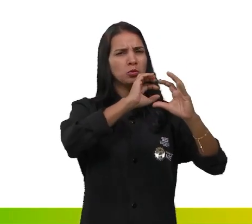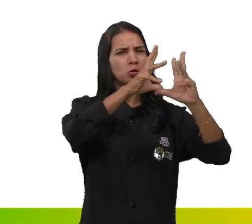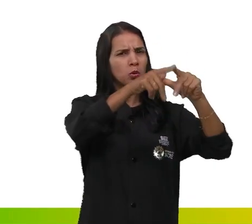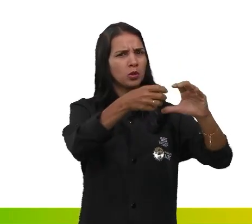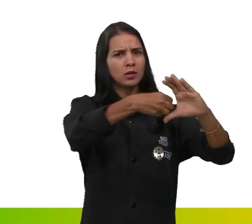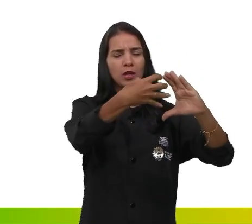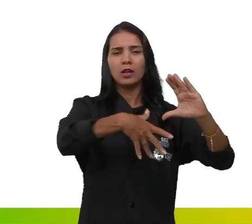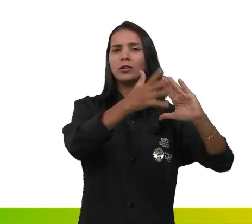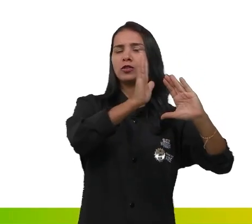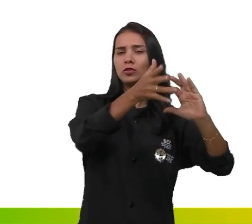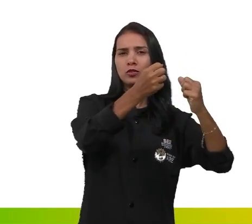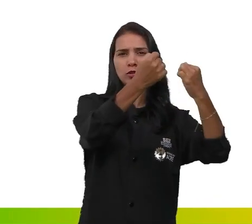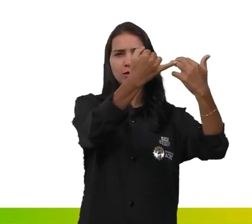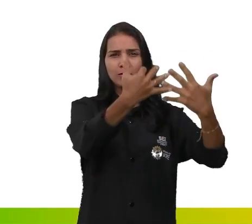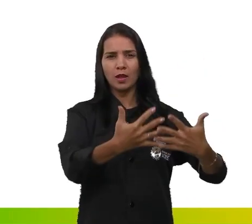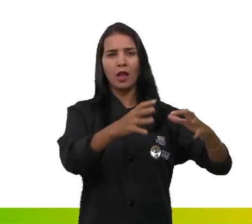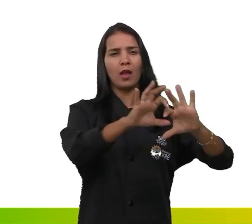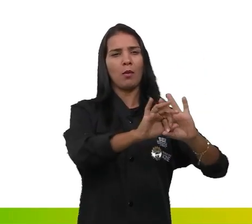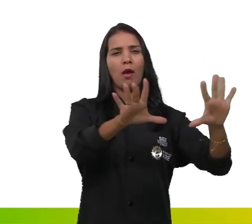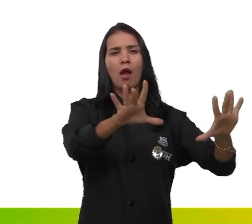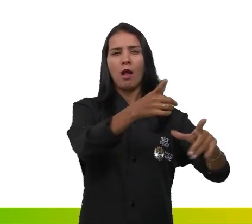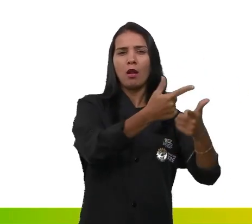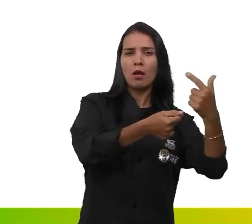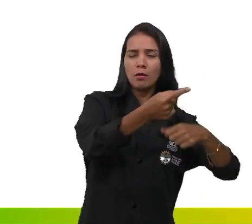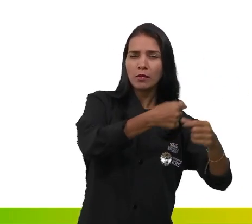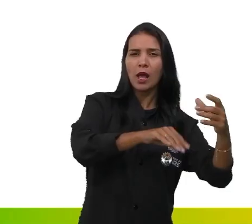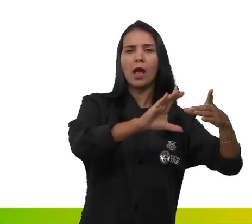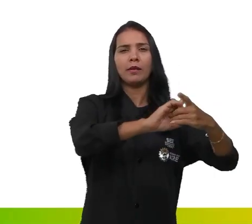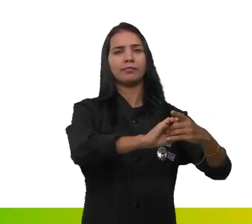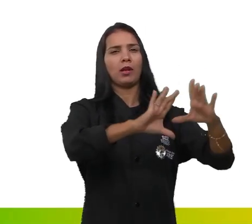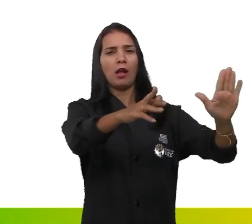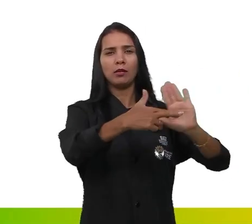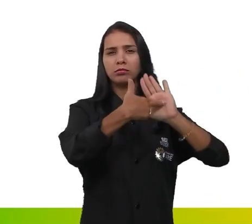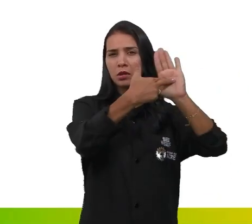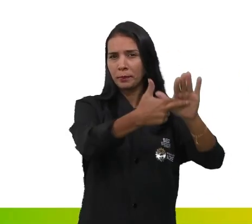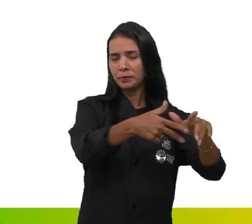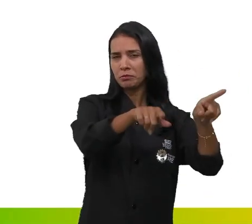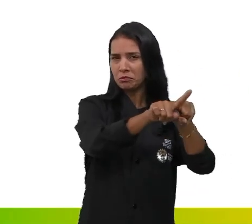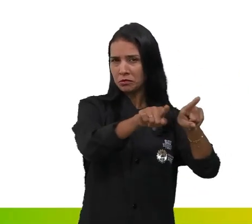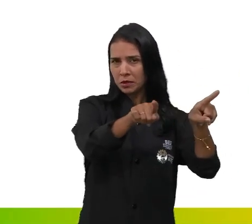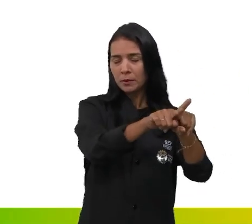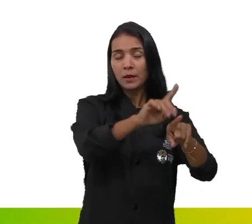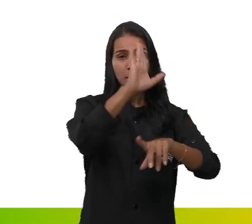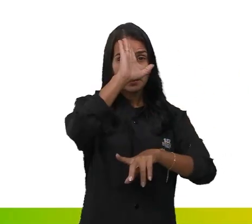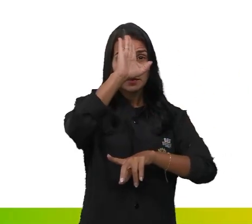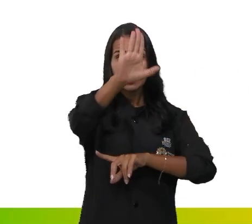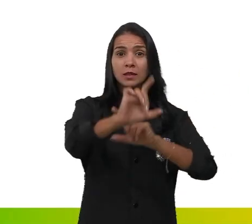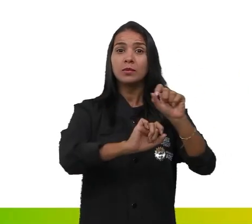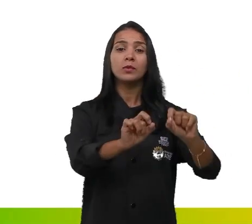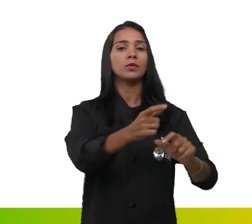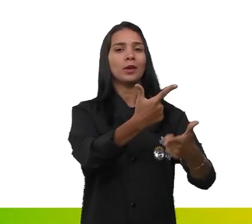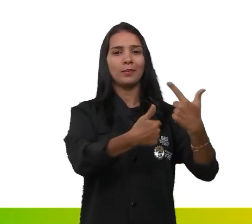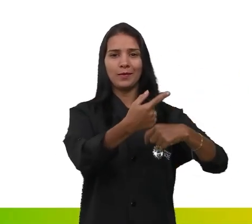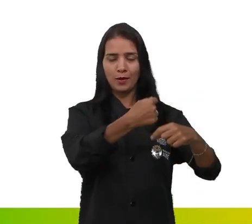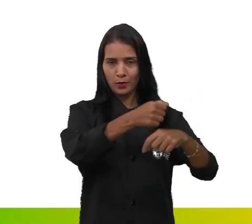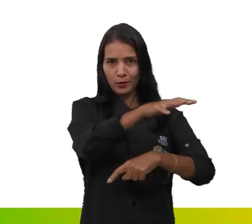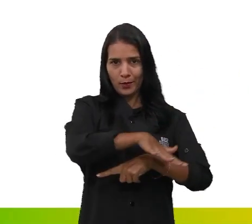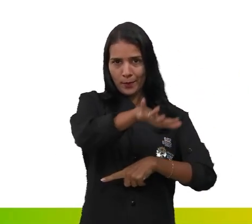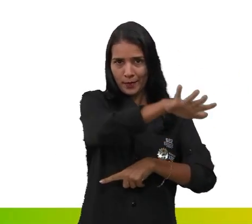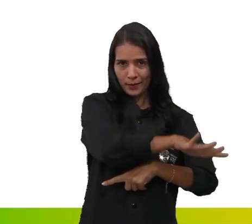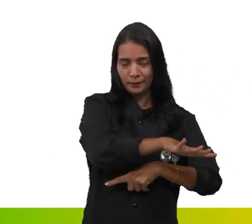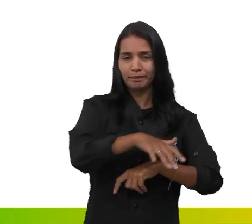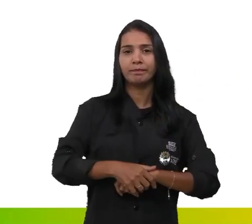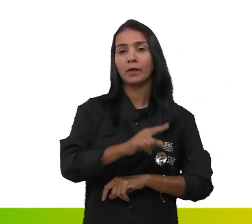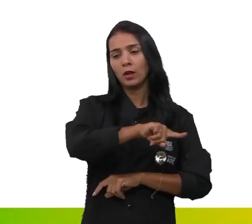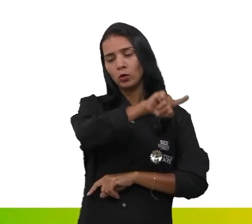vocês. O liberalismo econômico, a democracia representativa e, principalmente, a economia de mercado. E do outro lado